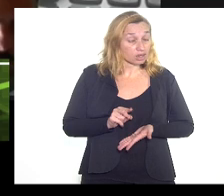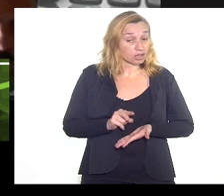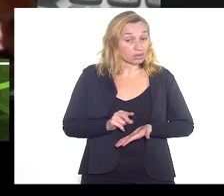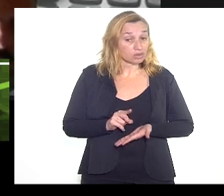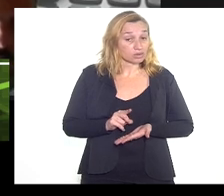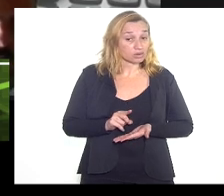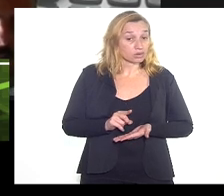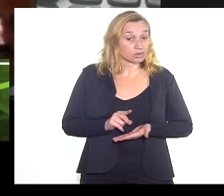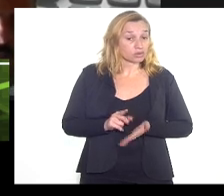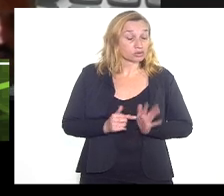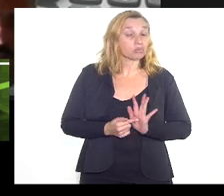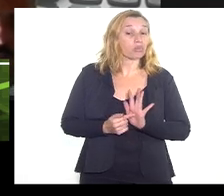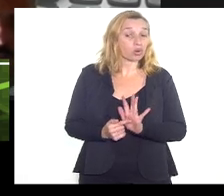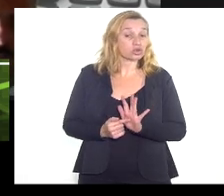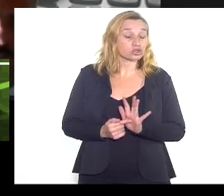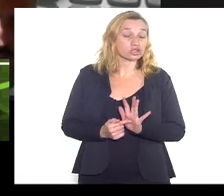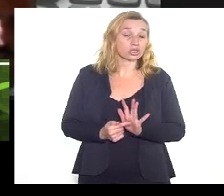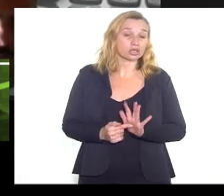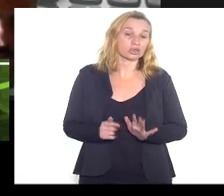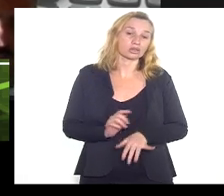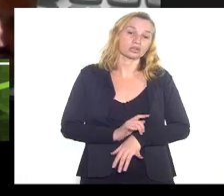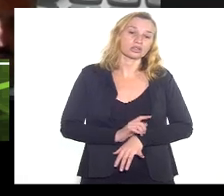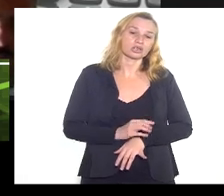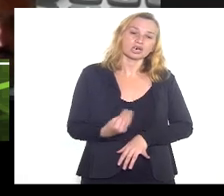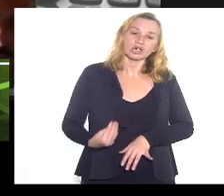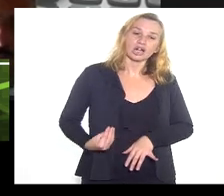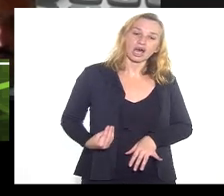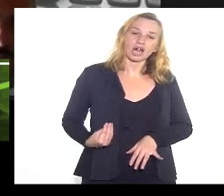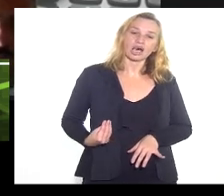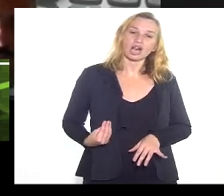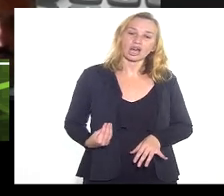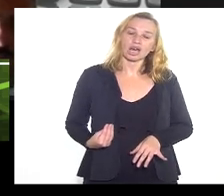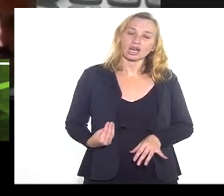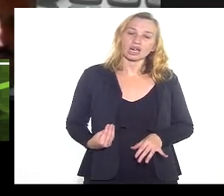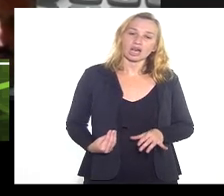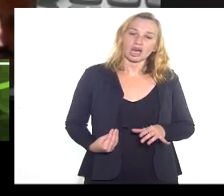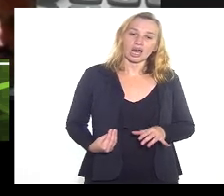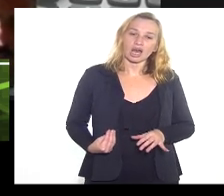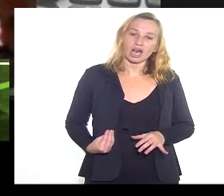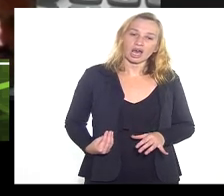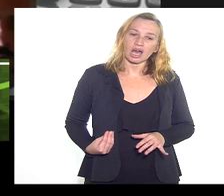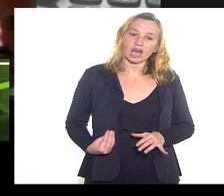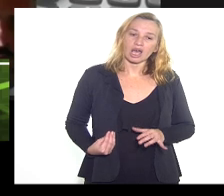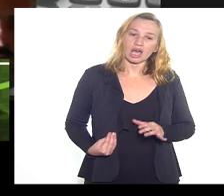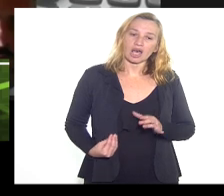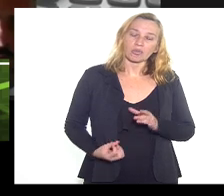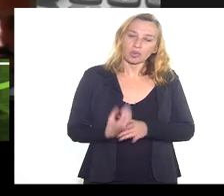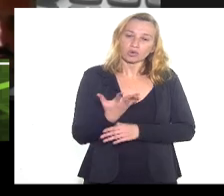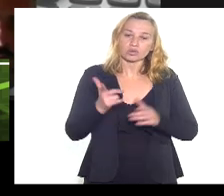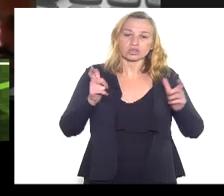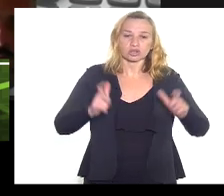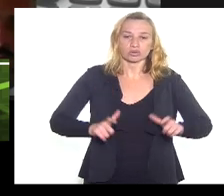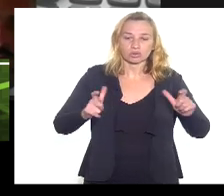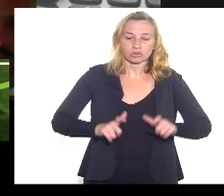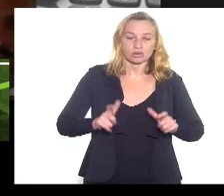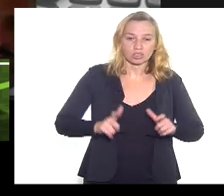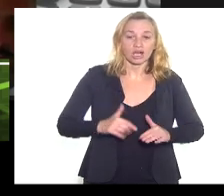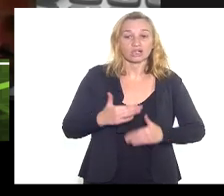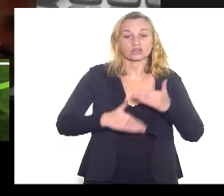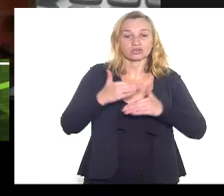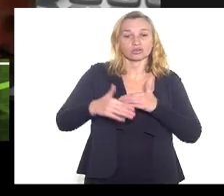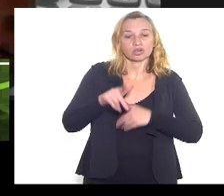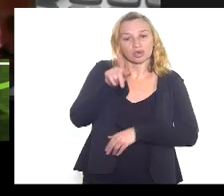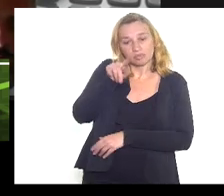Onde constam a vida produtiva dos campos, seus desenvolvimentos através de